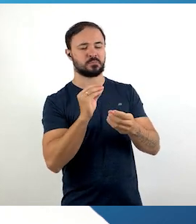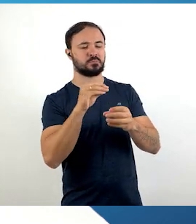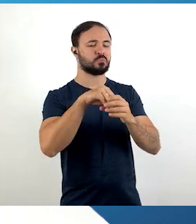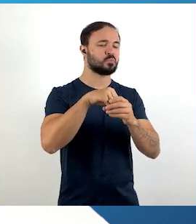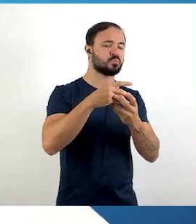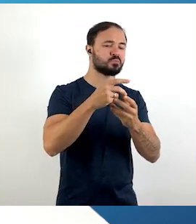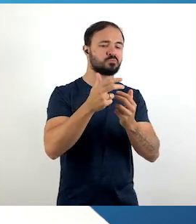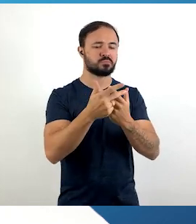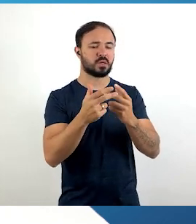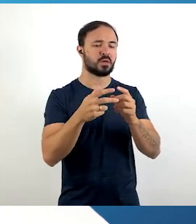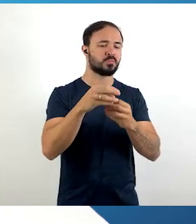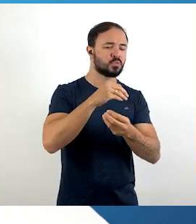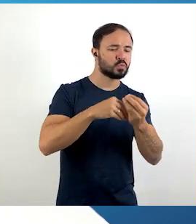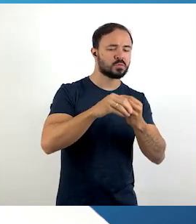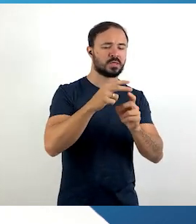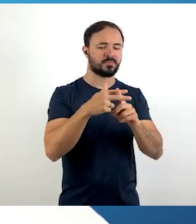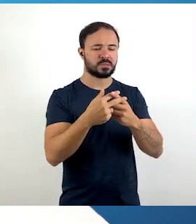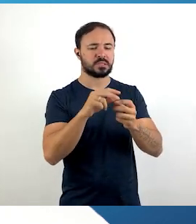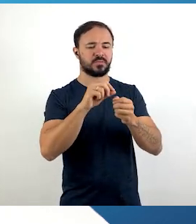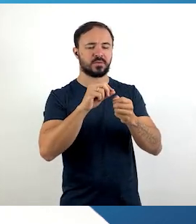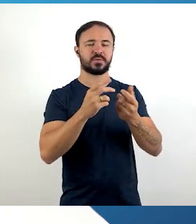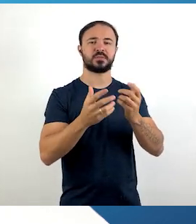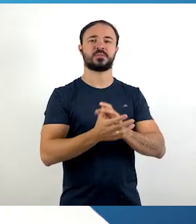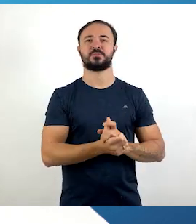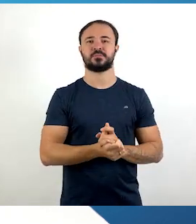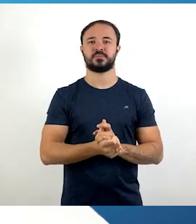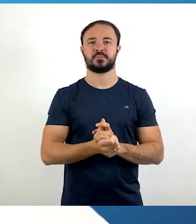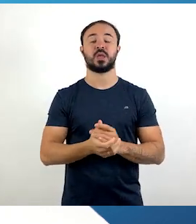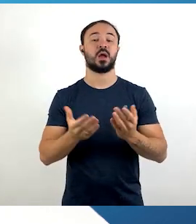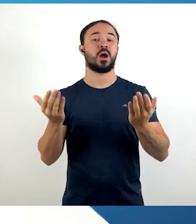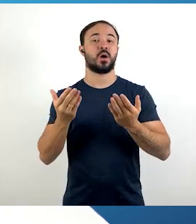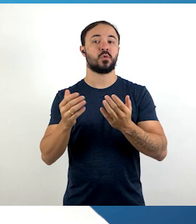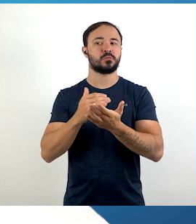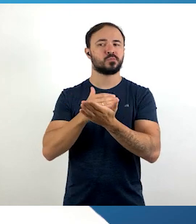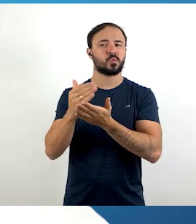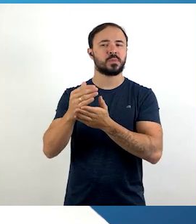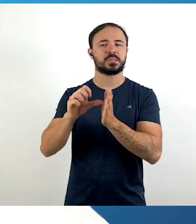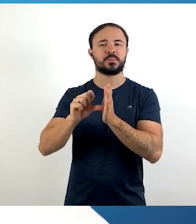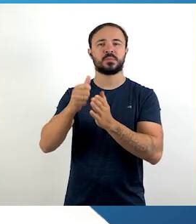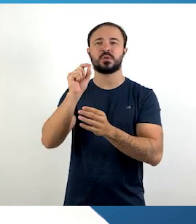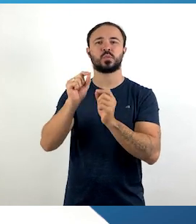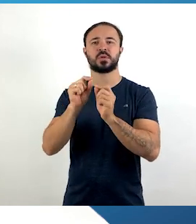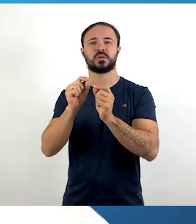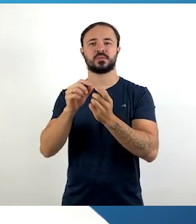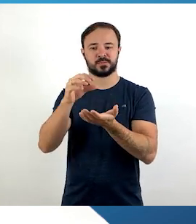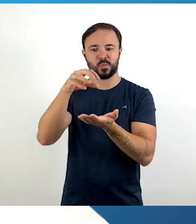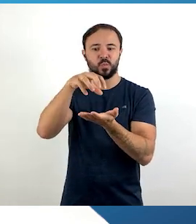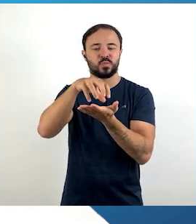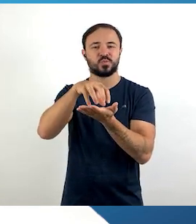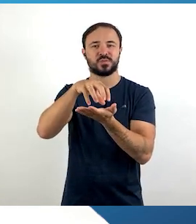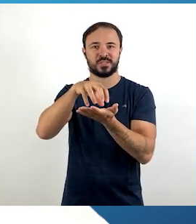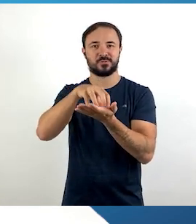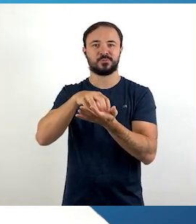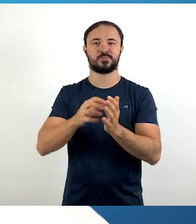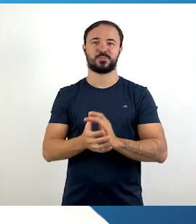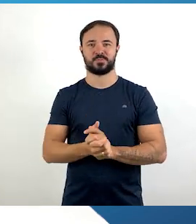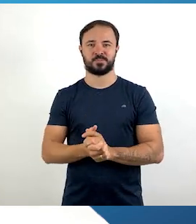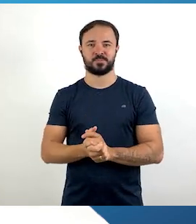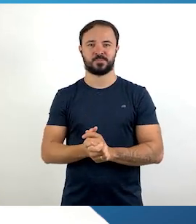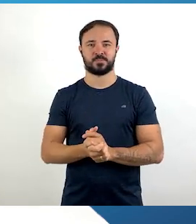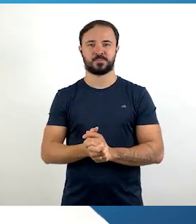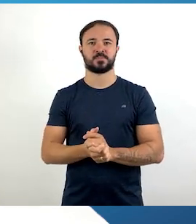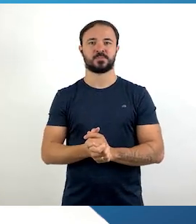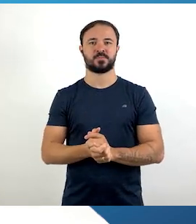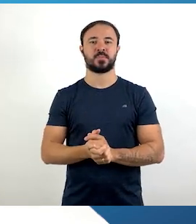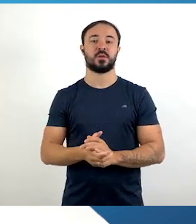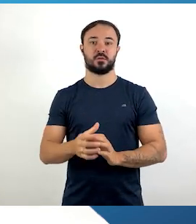formar a nossa antena. Então, para a nossa montagem, vamos iniciar com a parte central da estrutura. Vamos colocar